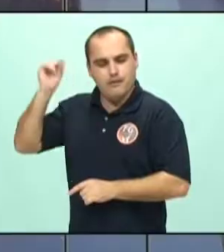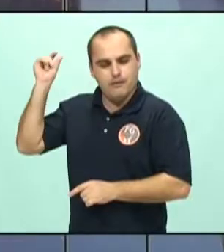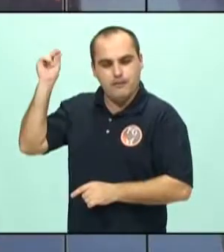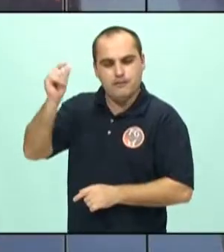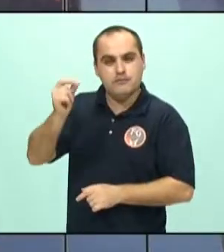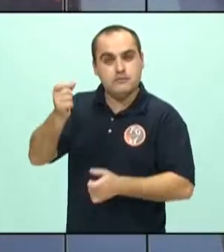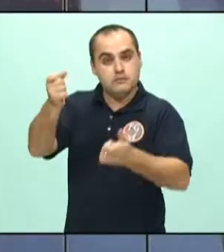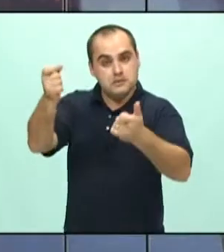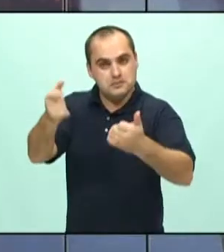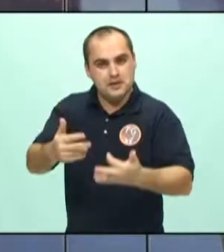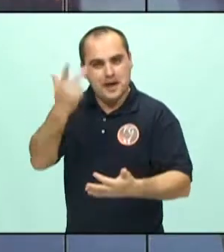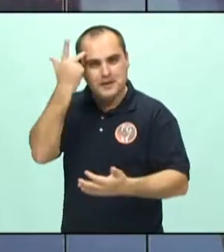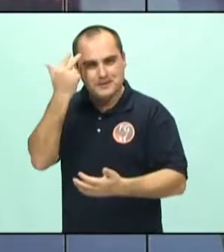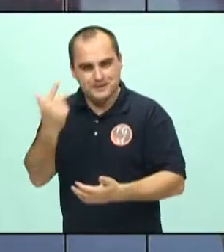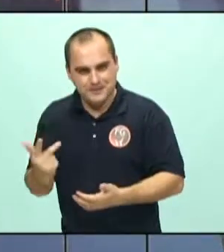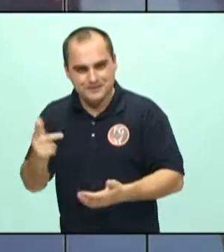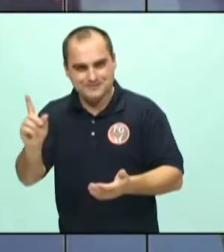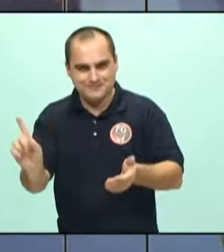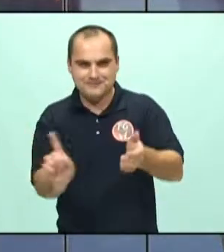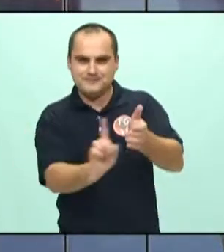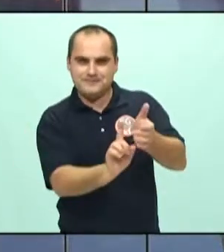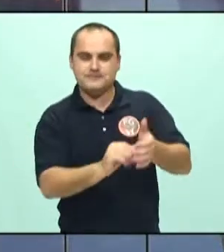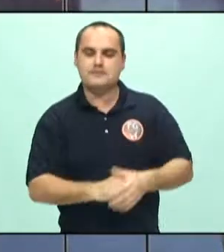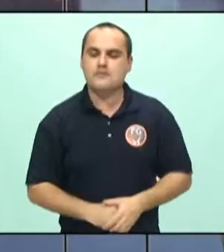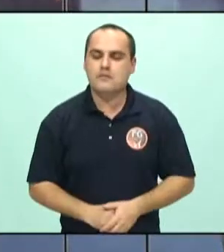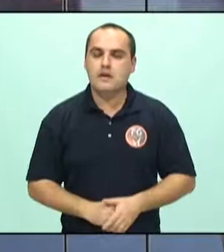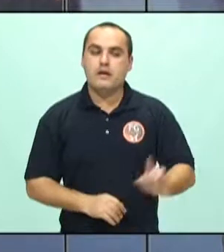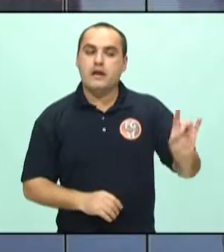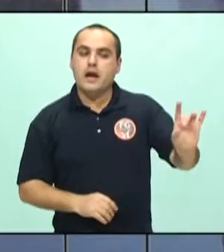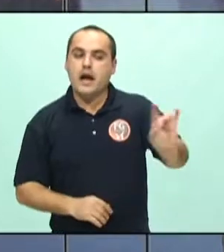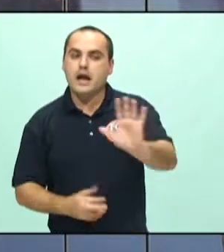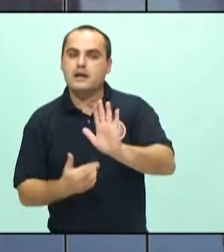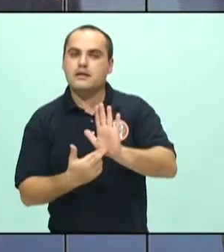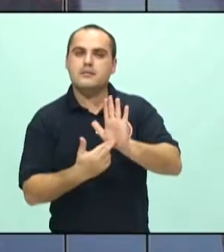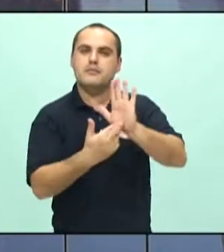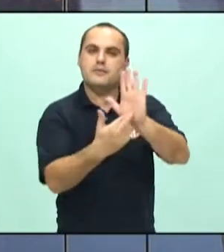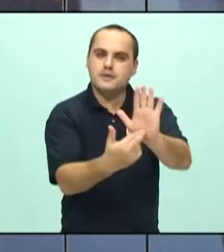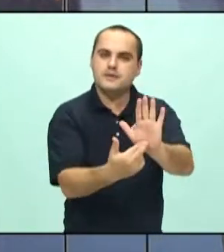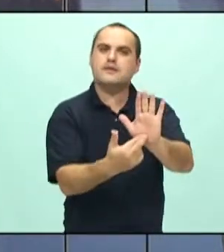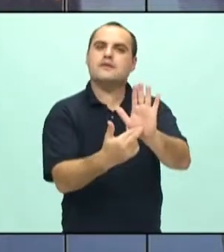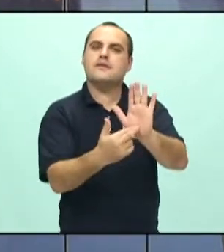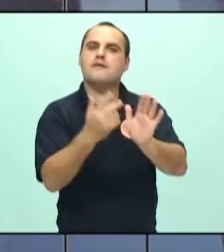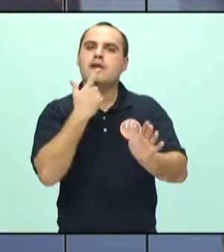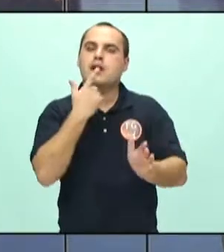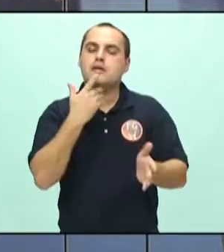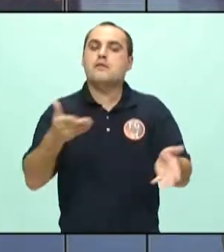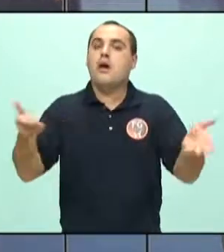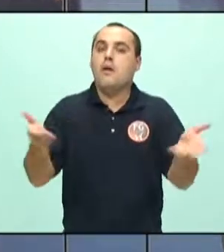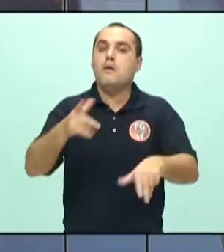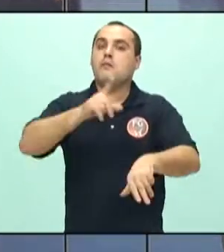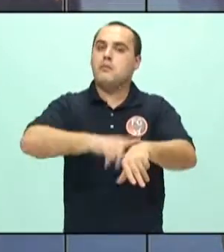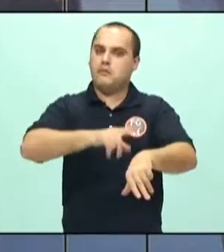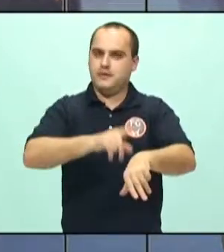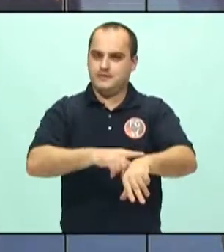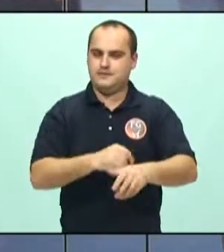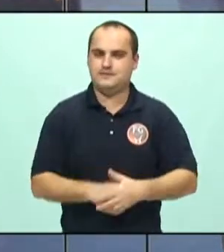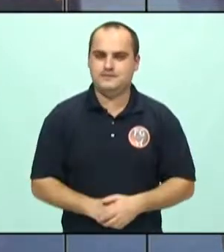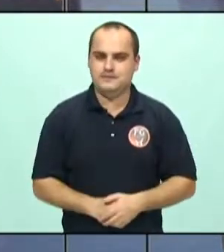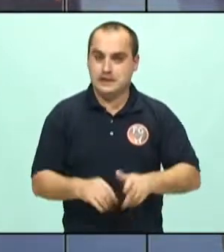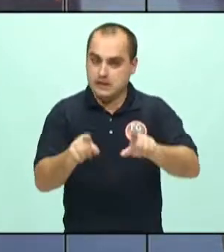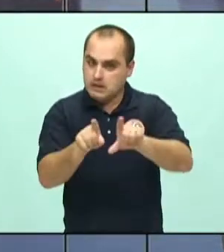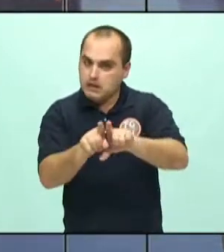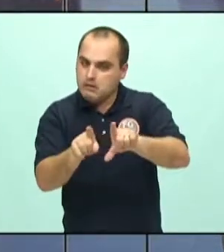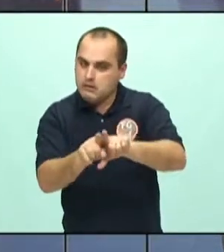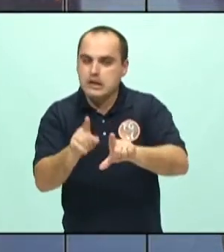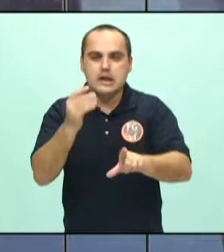da história, e a gente, os representantes, falando um pouco da atualidade. E buscamos